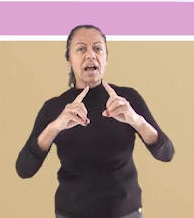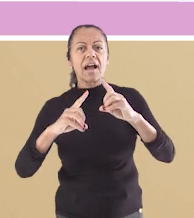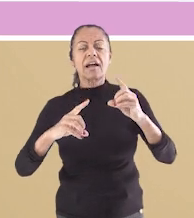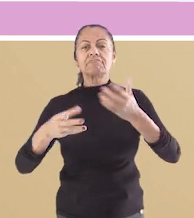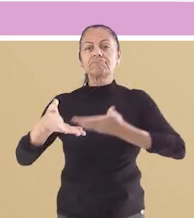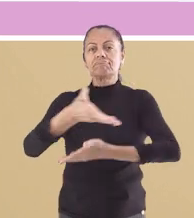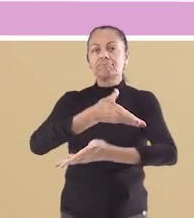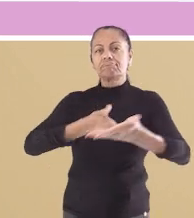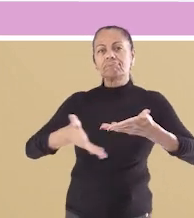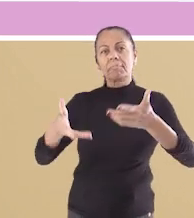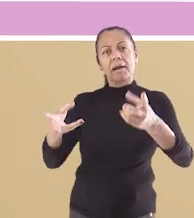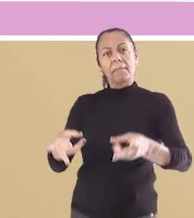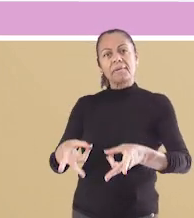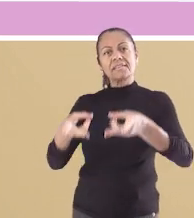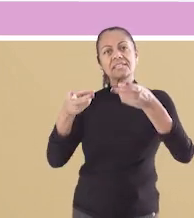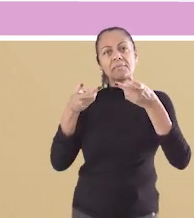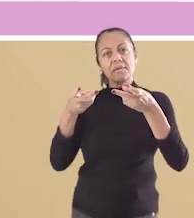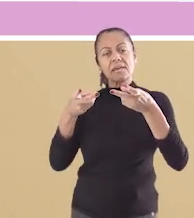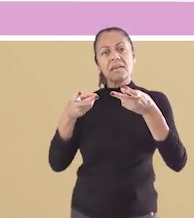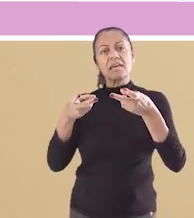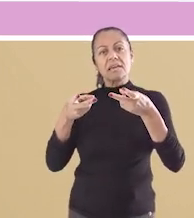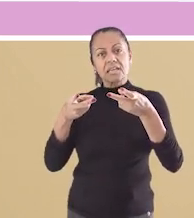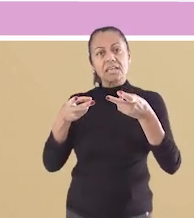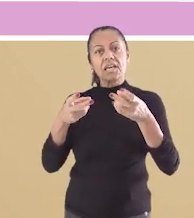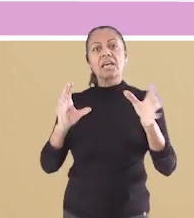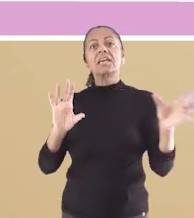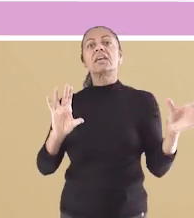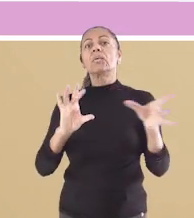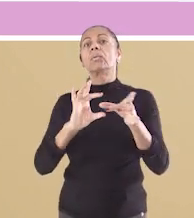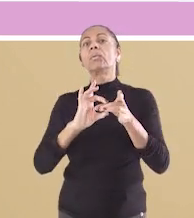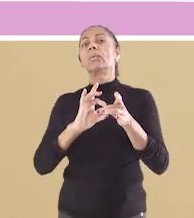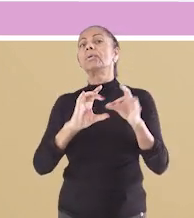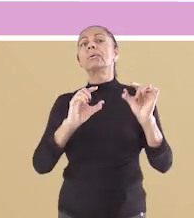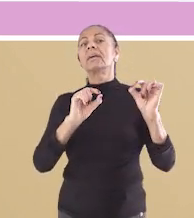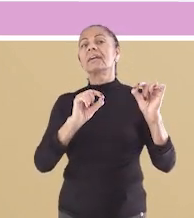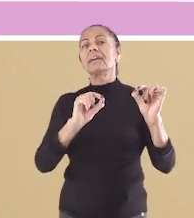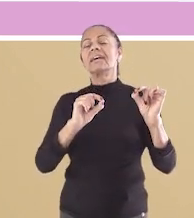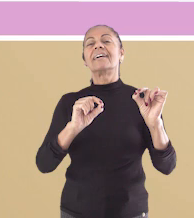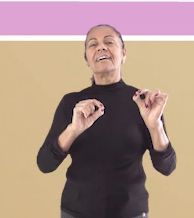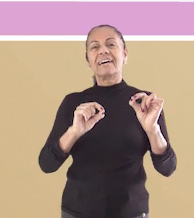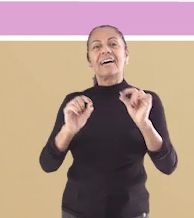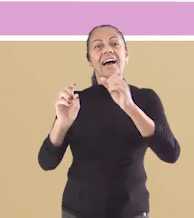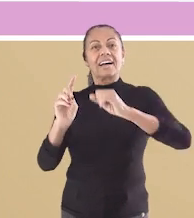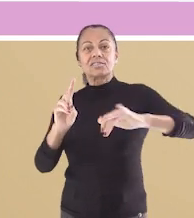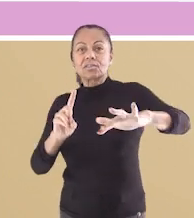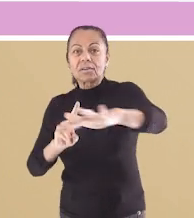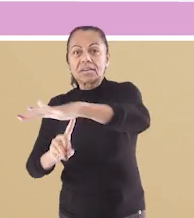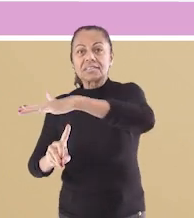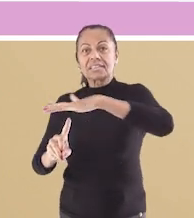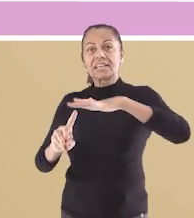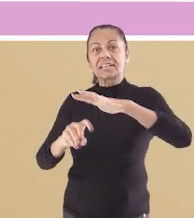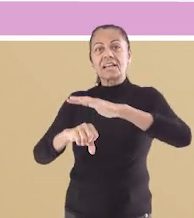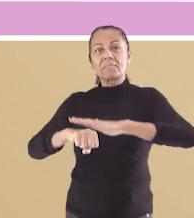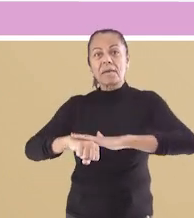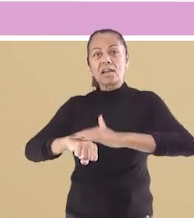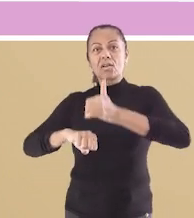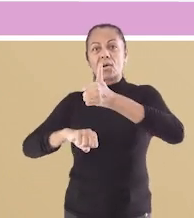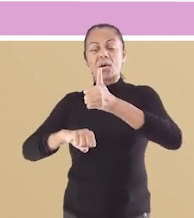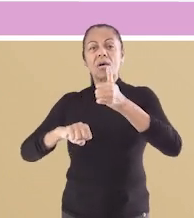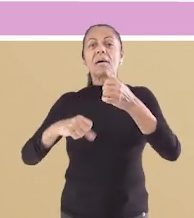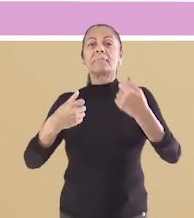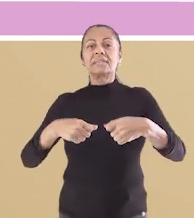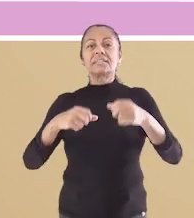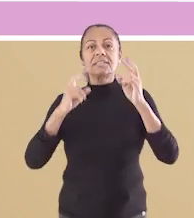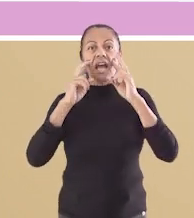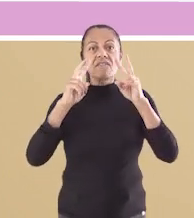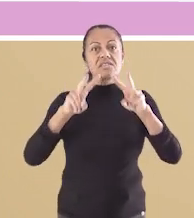a boa convivência e o diálogo interreligioso são fundamentais para perceber. O que nos une é